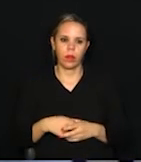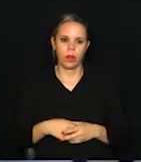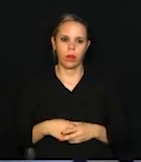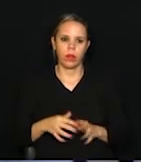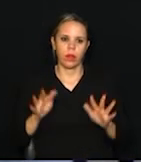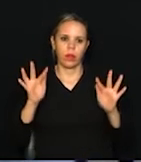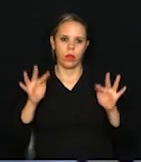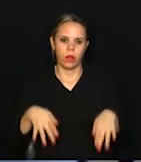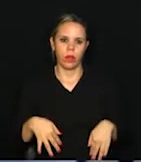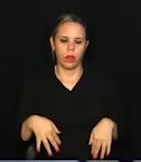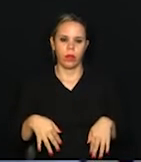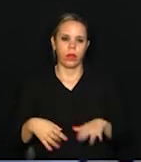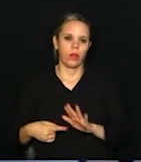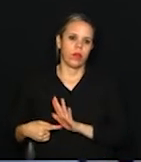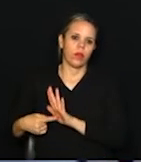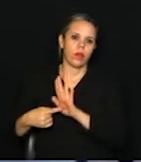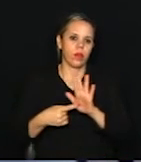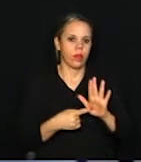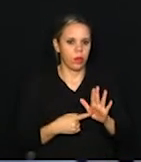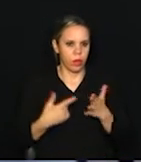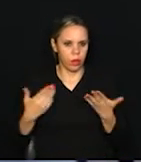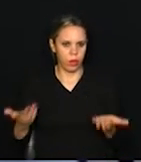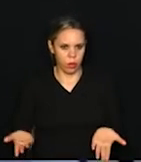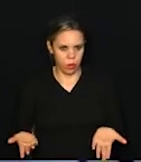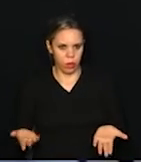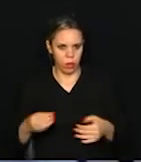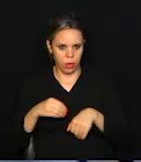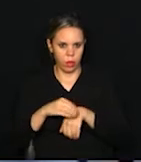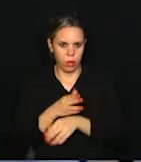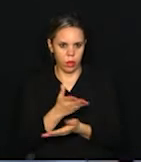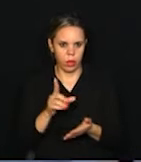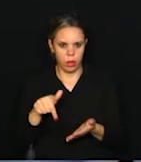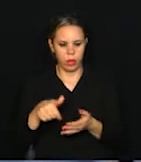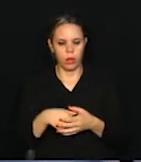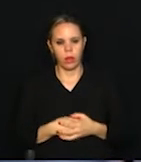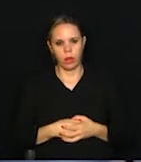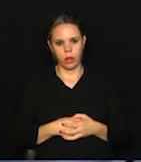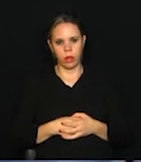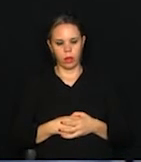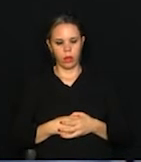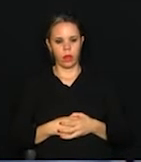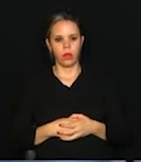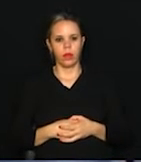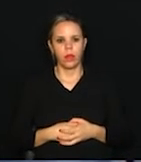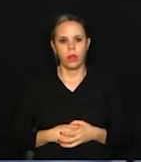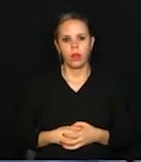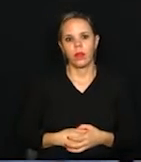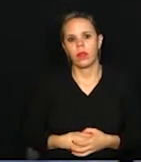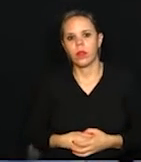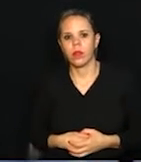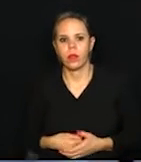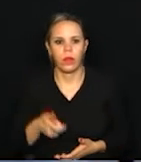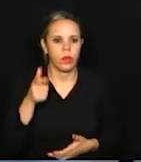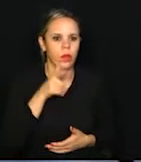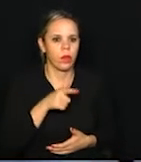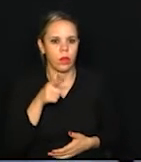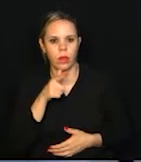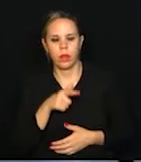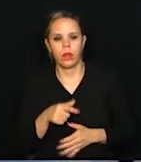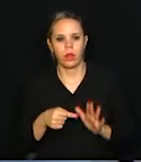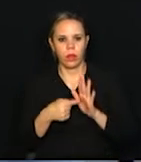final dessa nossa apresentação, até passar para vocês depois remotamente, né? Vamos ver se a gente consegue subir aqui